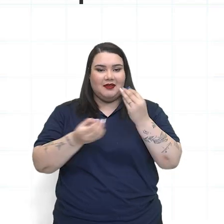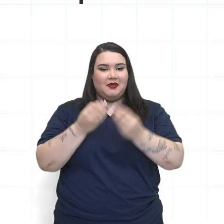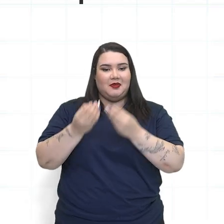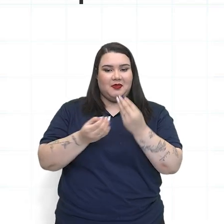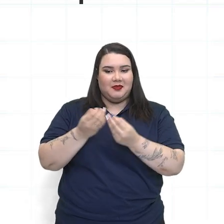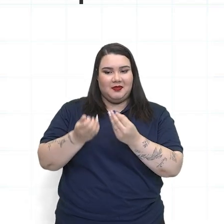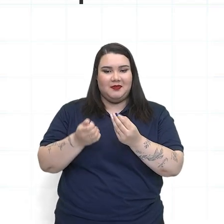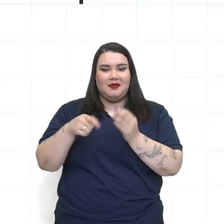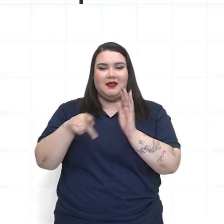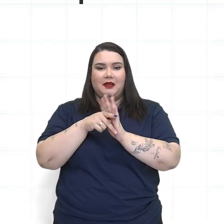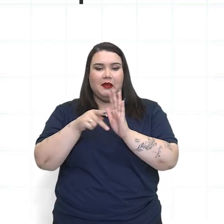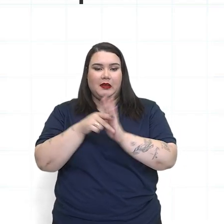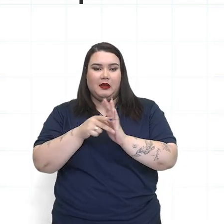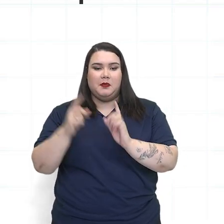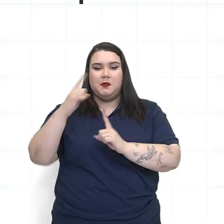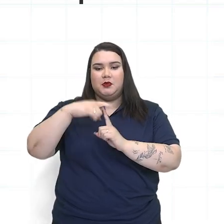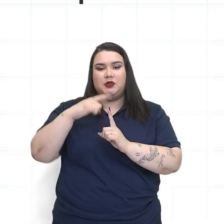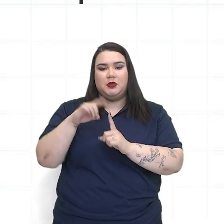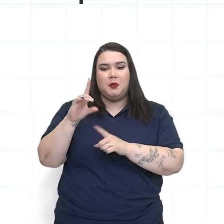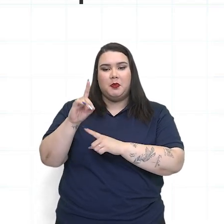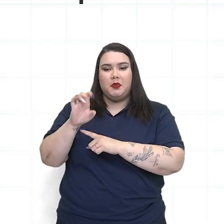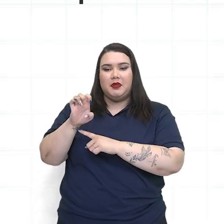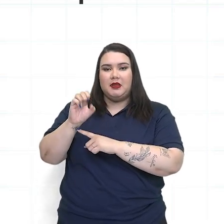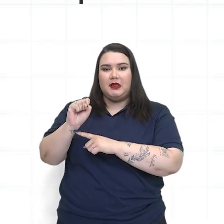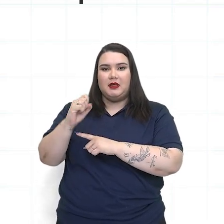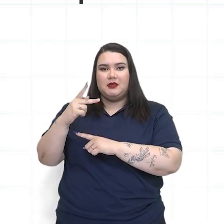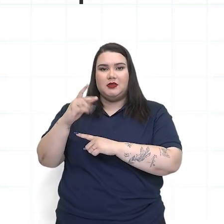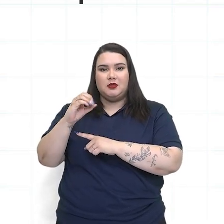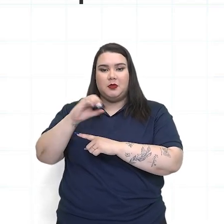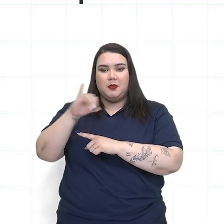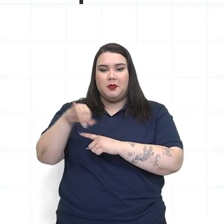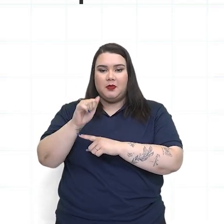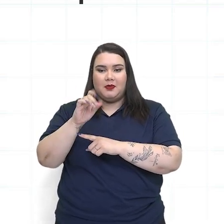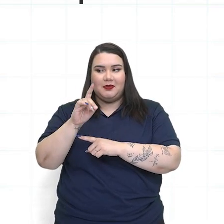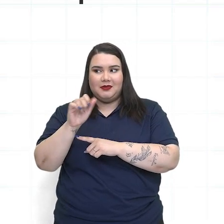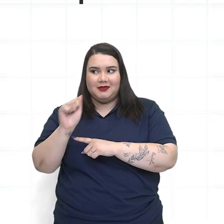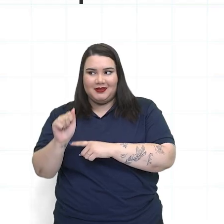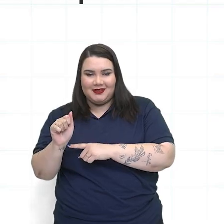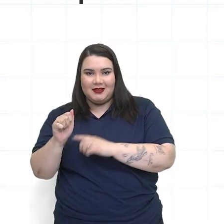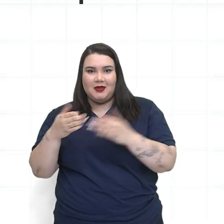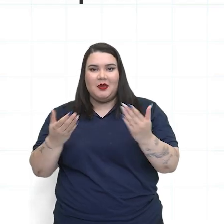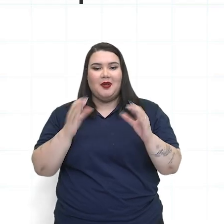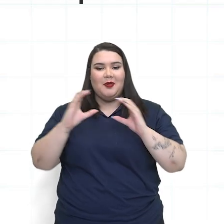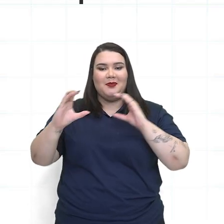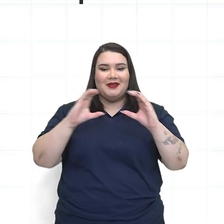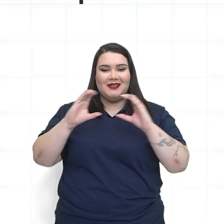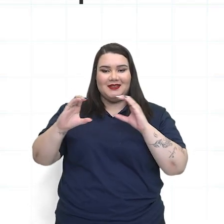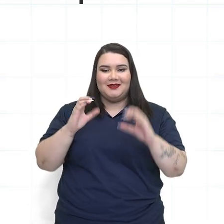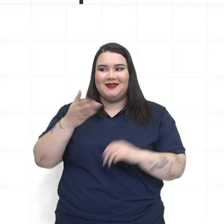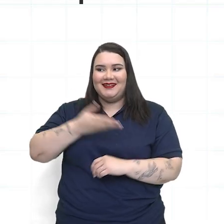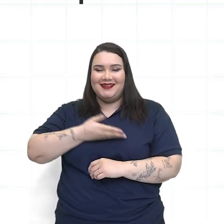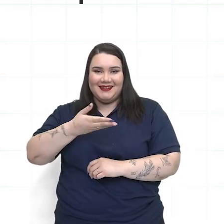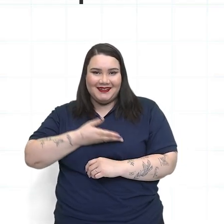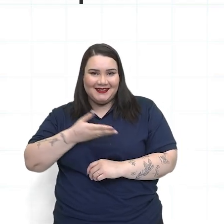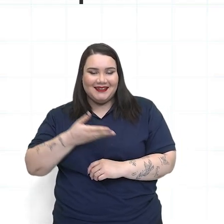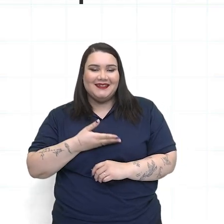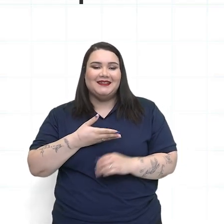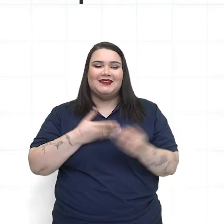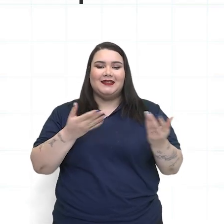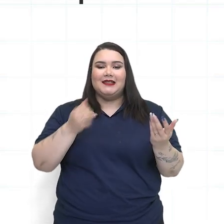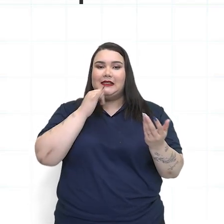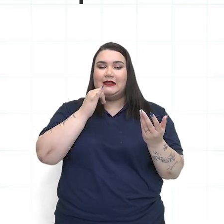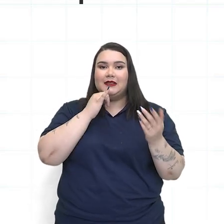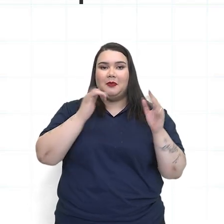mais despojada, né? Então, na comunicação com os nossos amigos, na comunicação no momento de